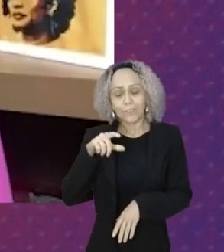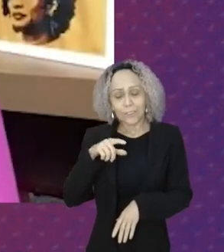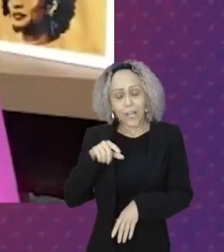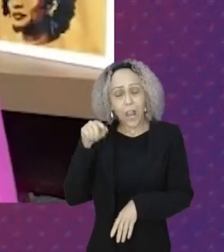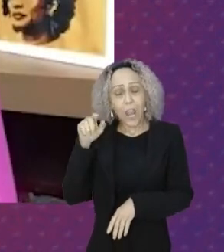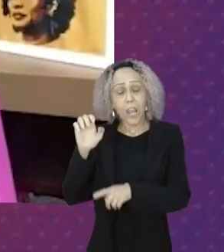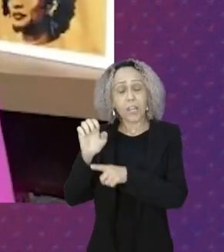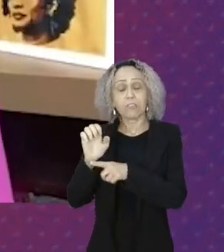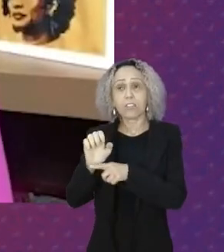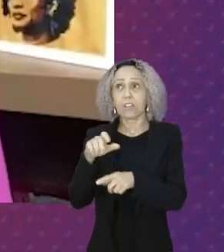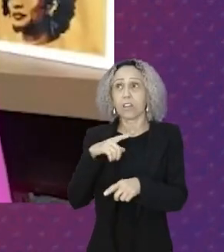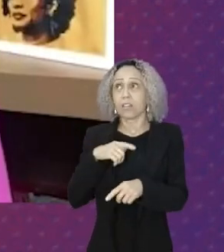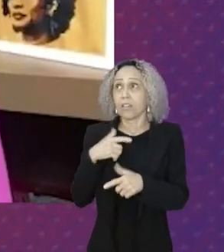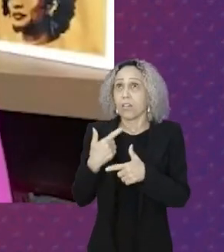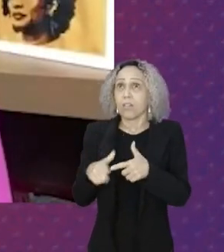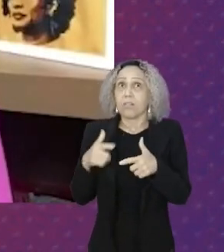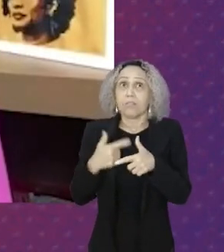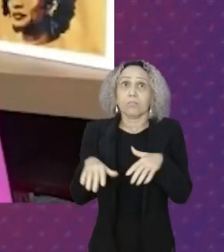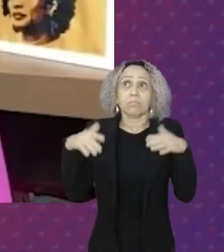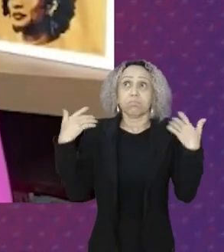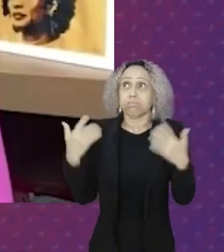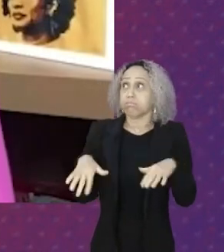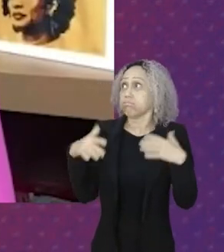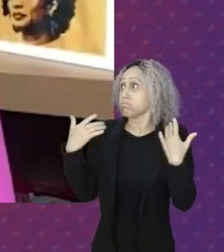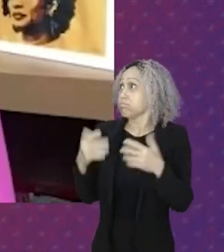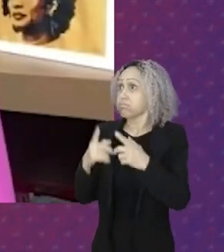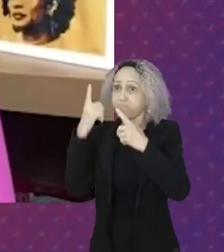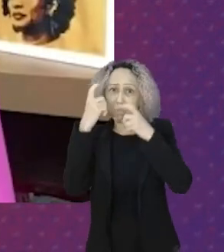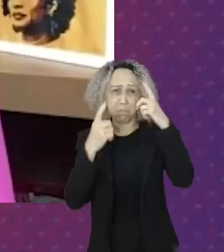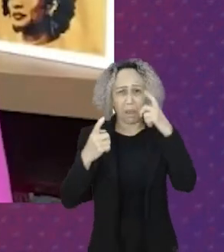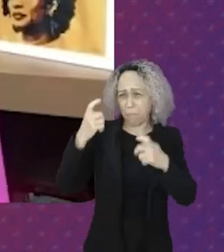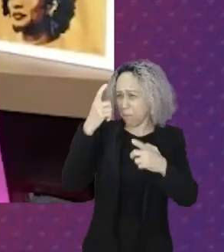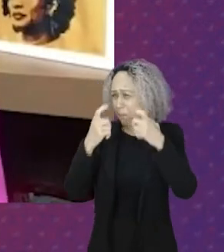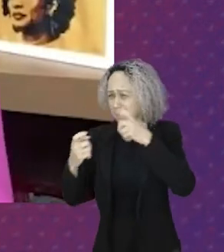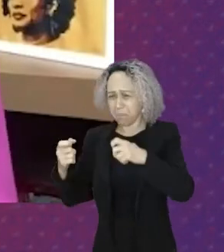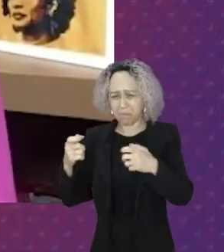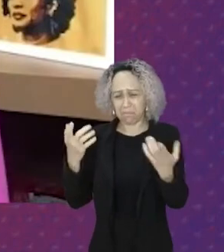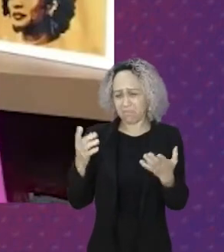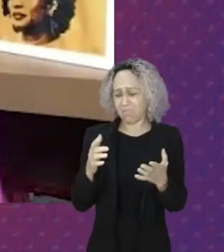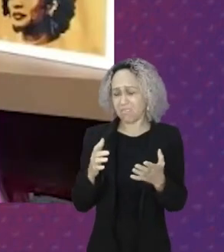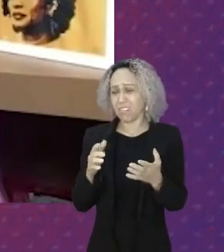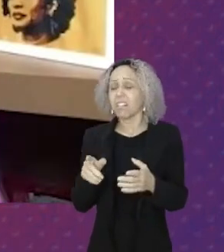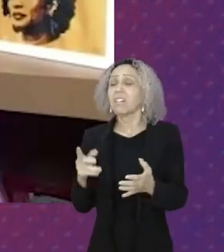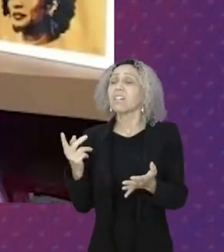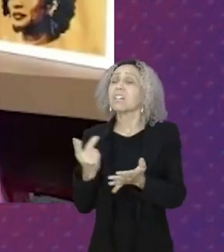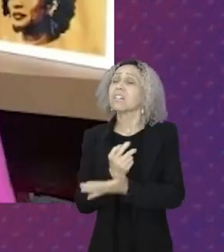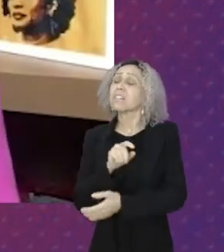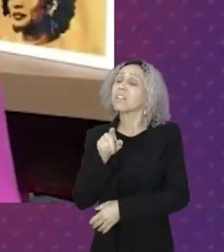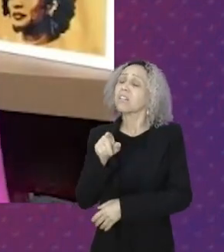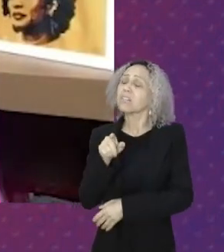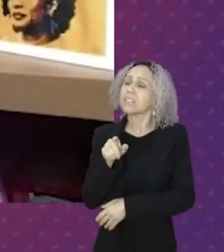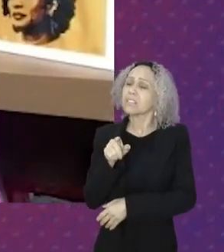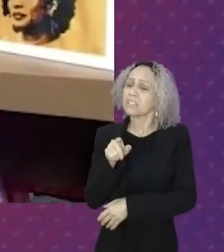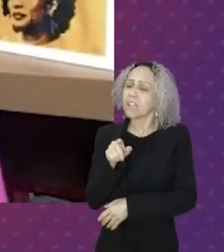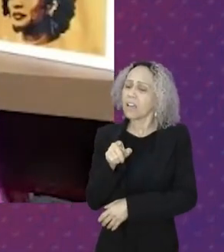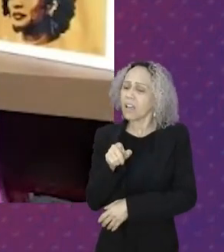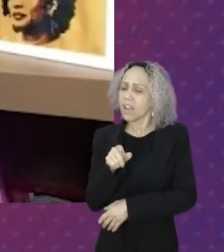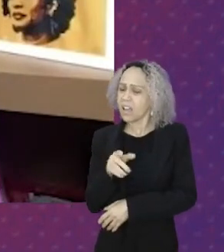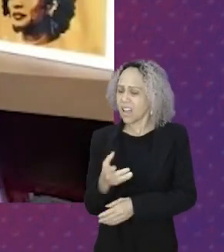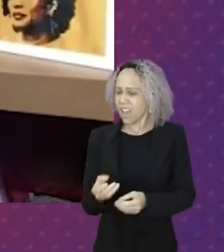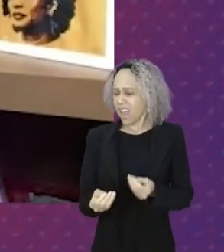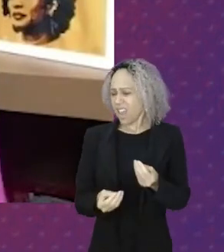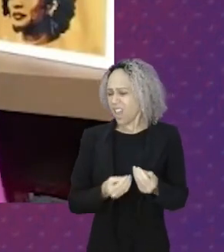outro governador já teria passado no momento anterior, e ele não foi, a sua forma de condução não